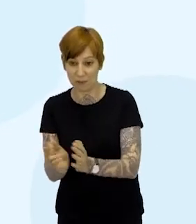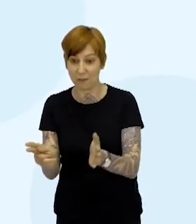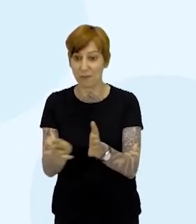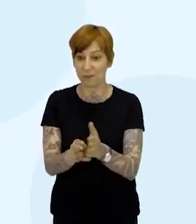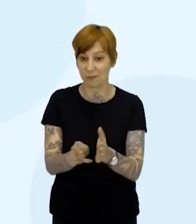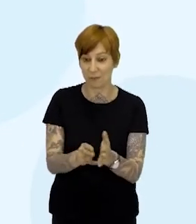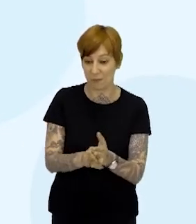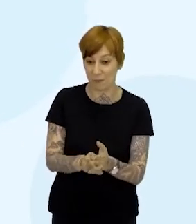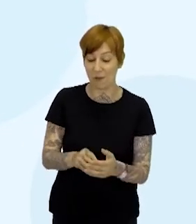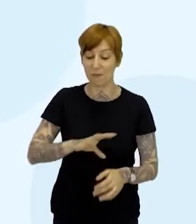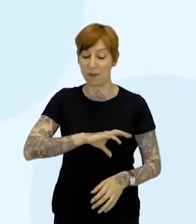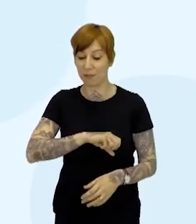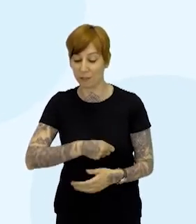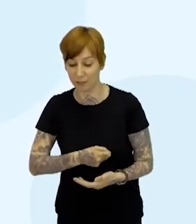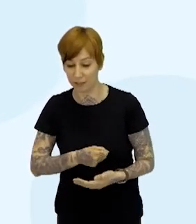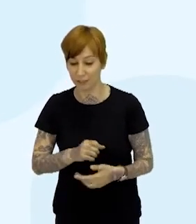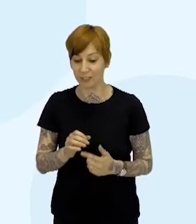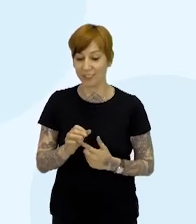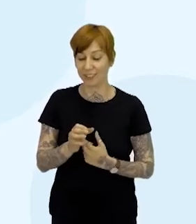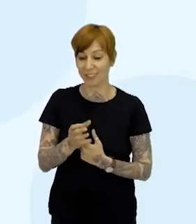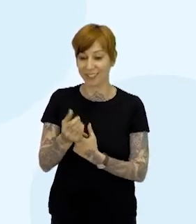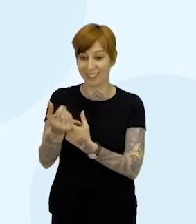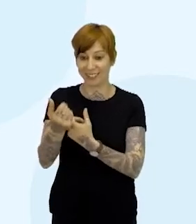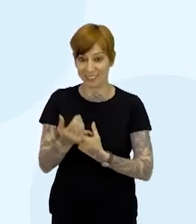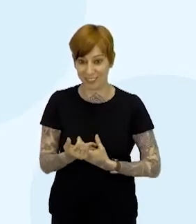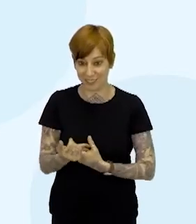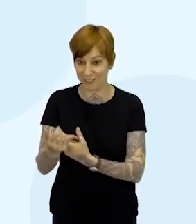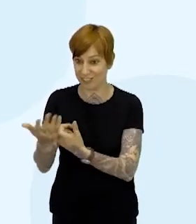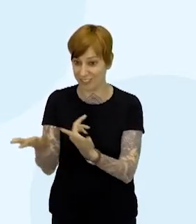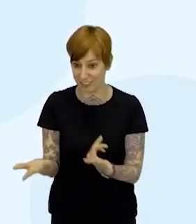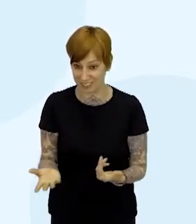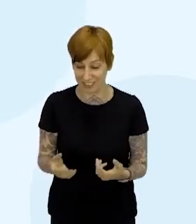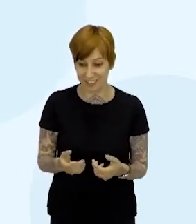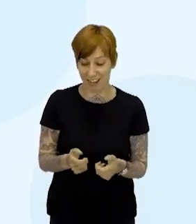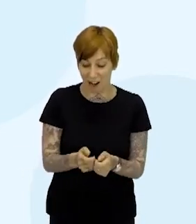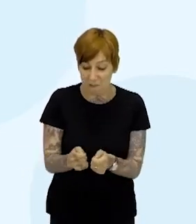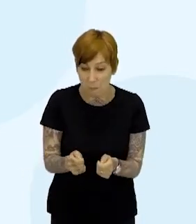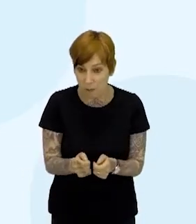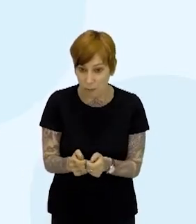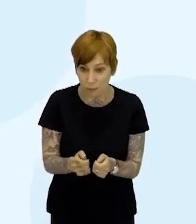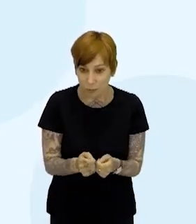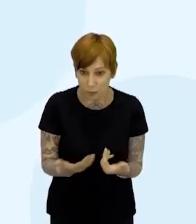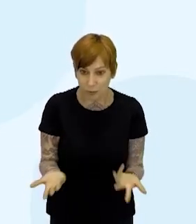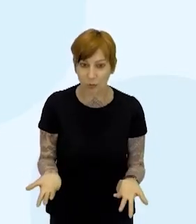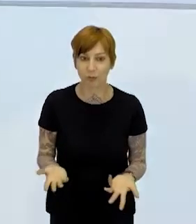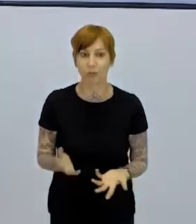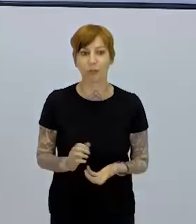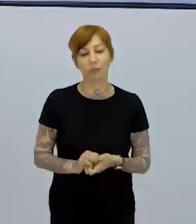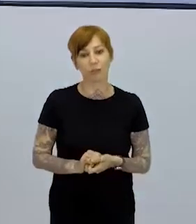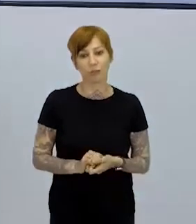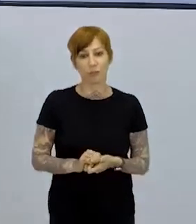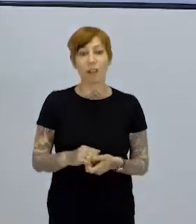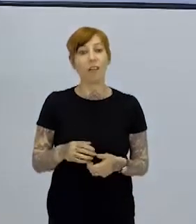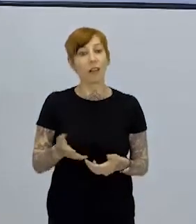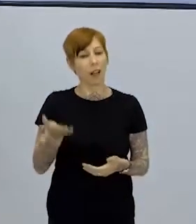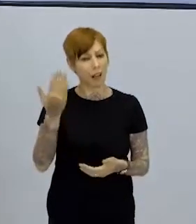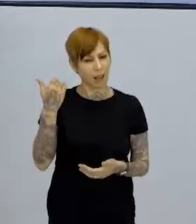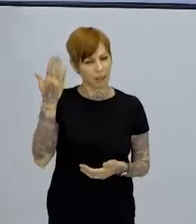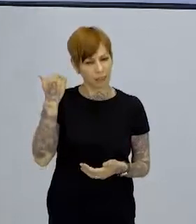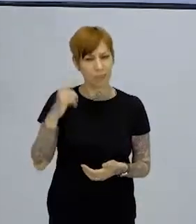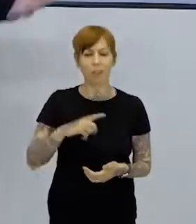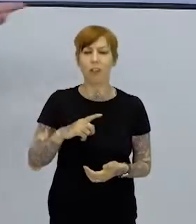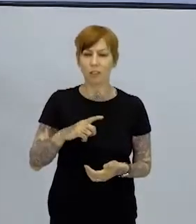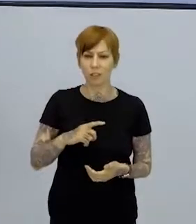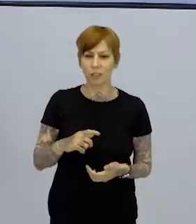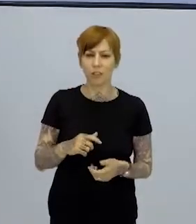são parecidos. Então, quando eu jogava Magic regularmente, existiam os dias dos jogos, dos